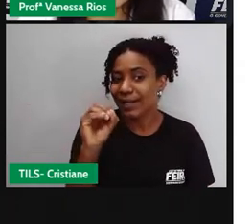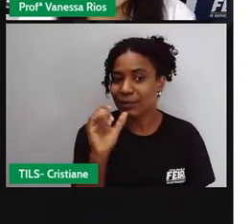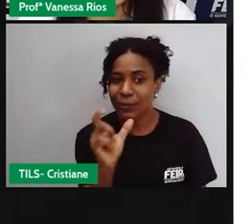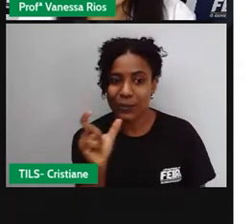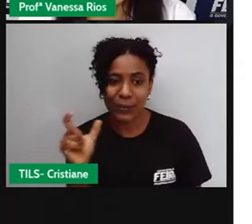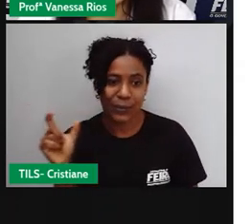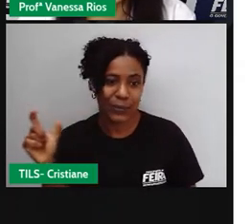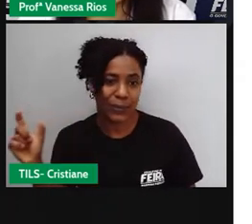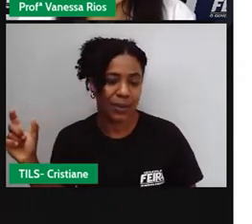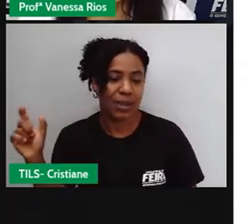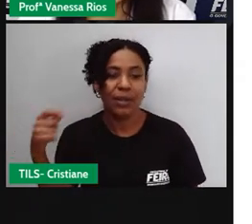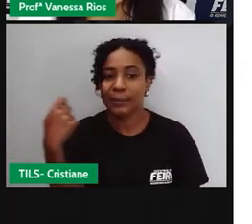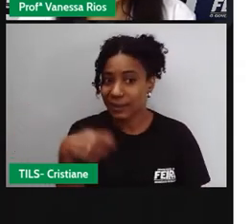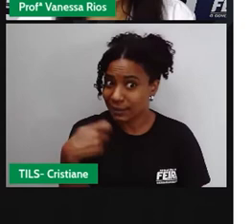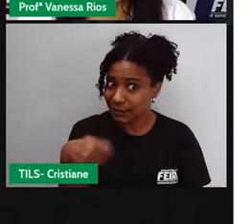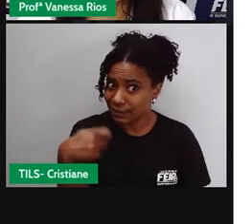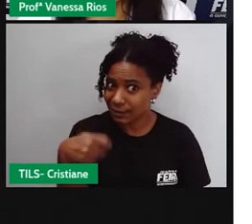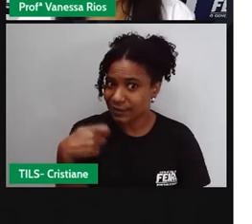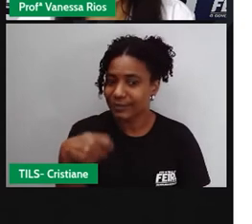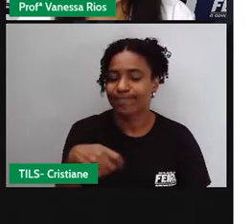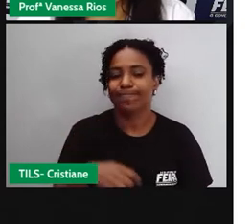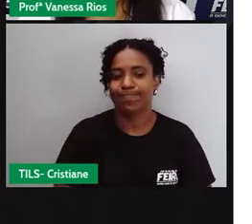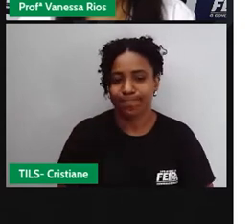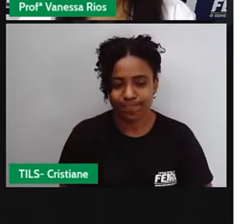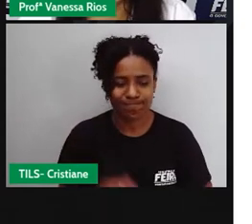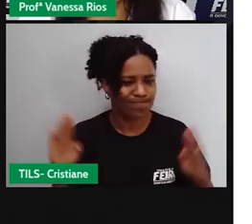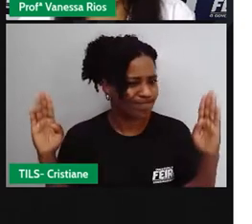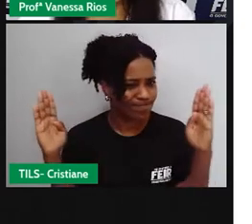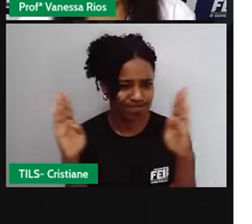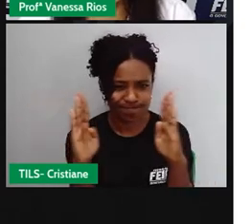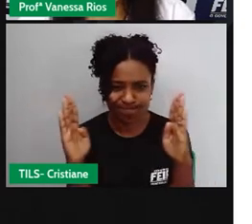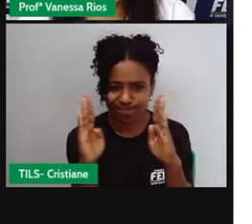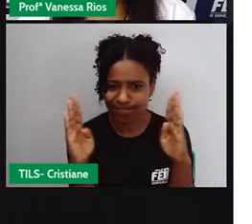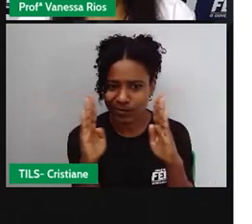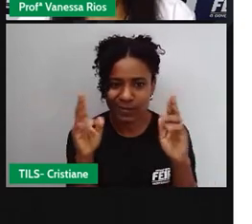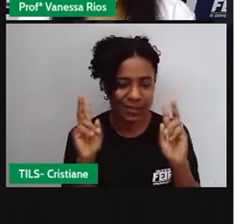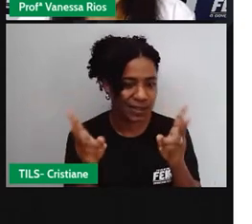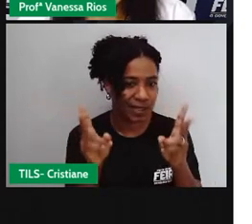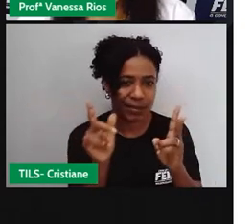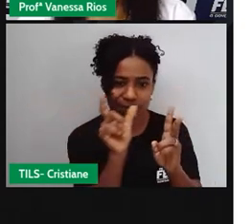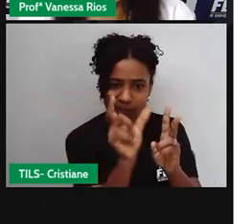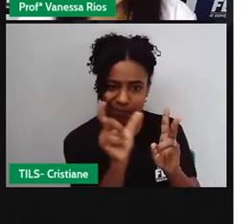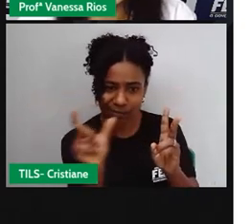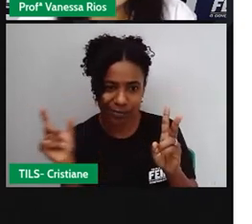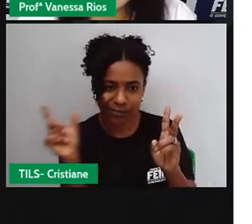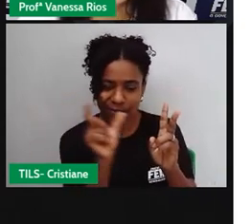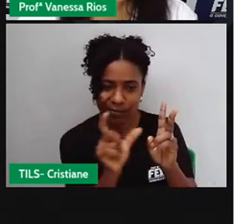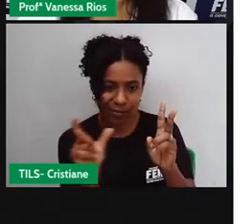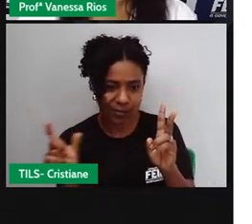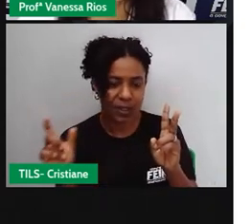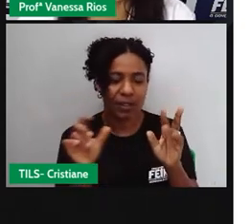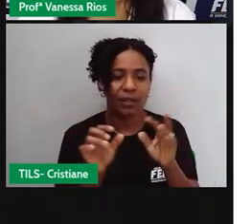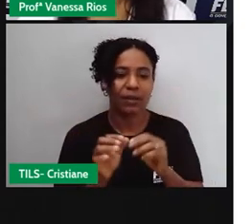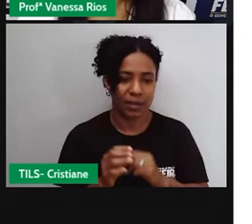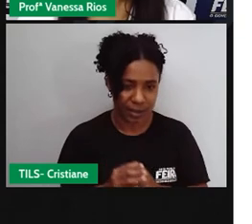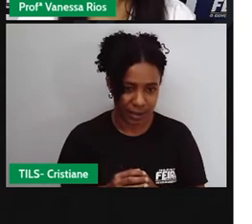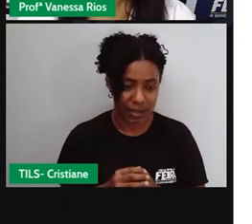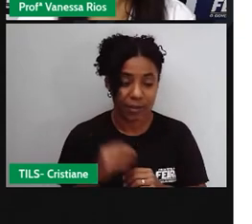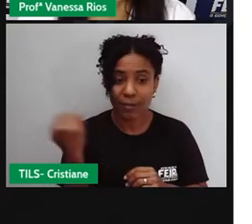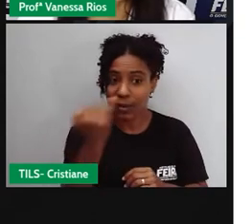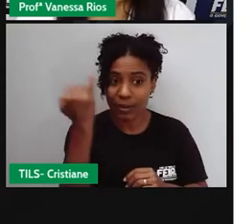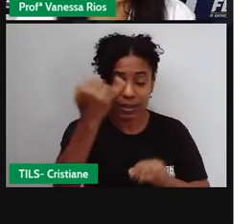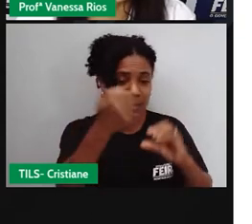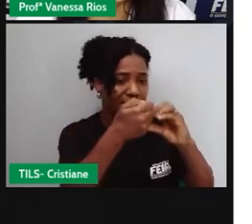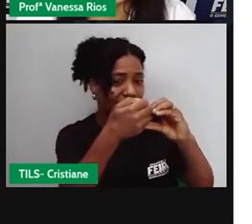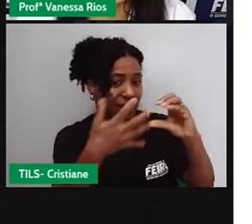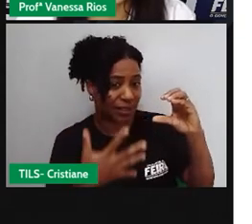poéticas. Os cordéis, eles apresentam essa métrica e é muito importante também pensar nessa